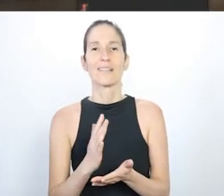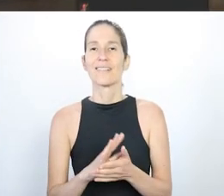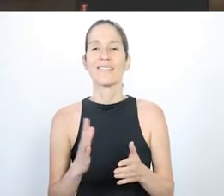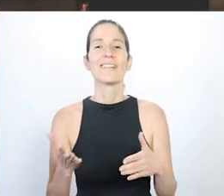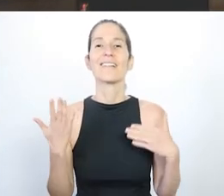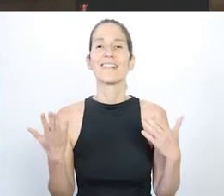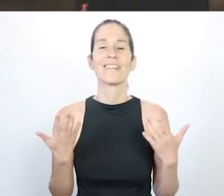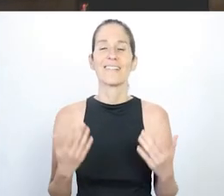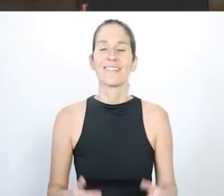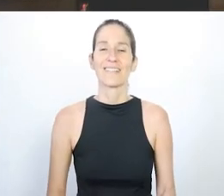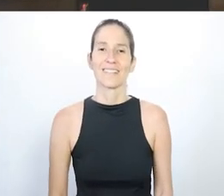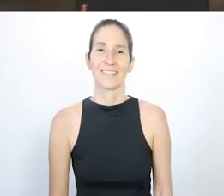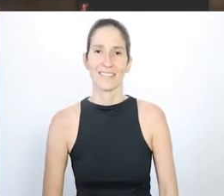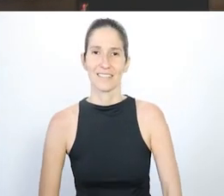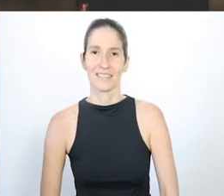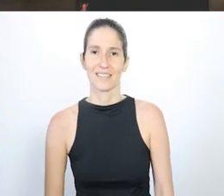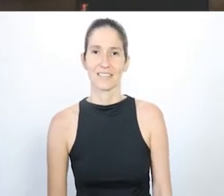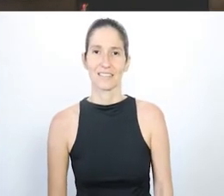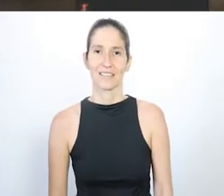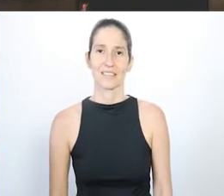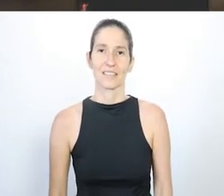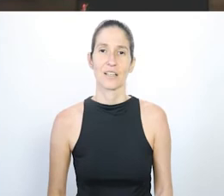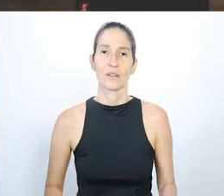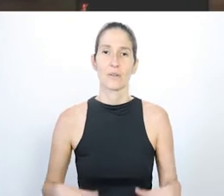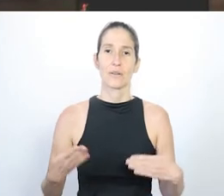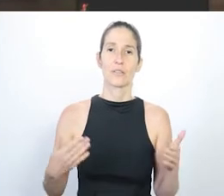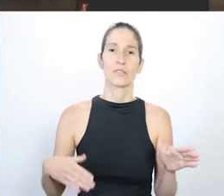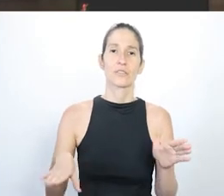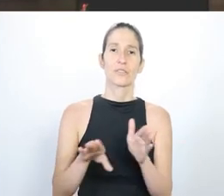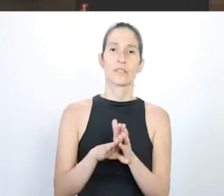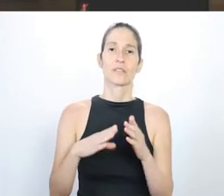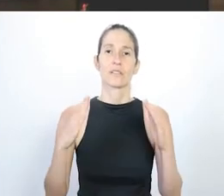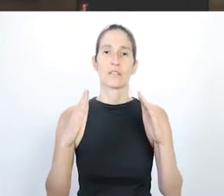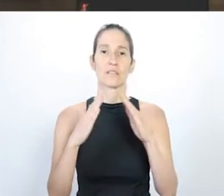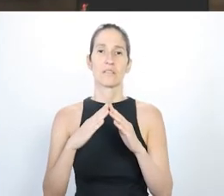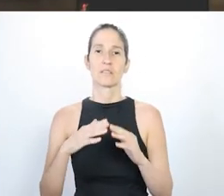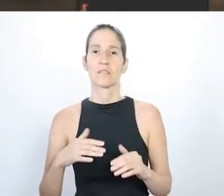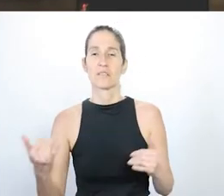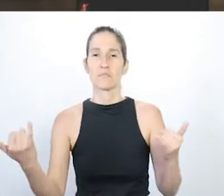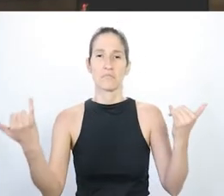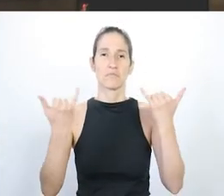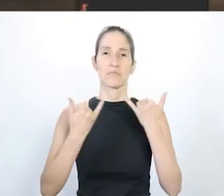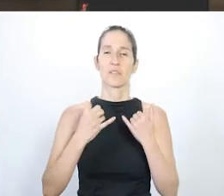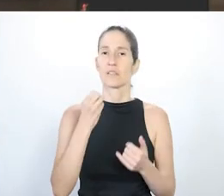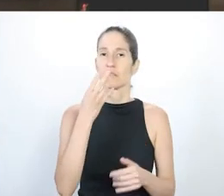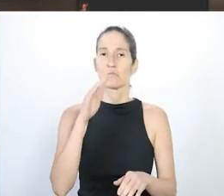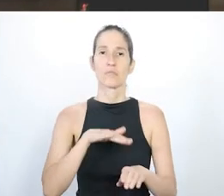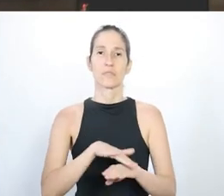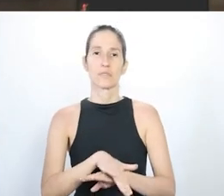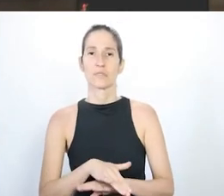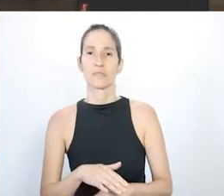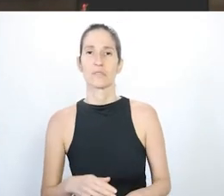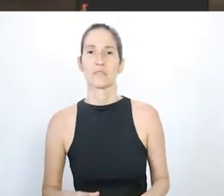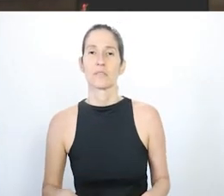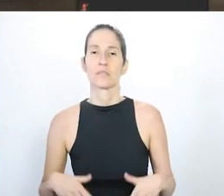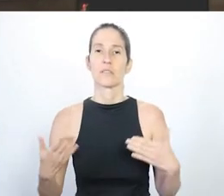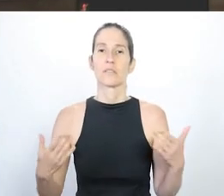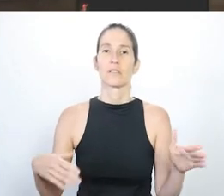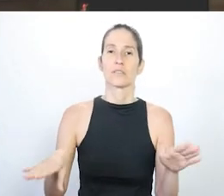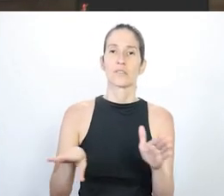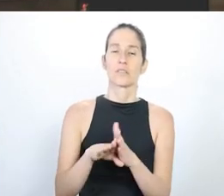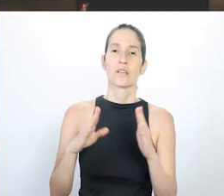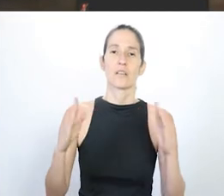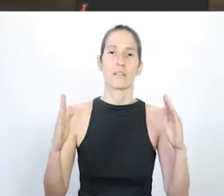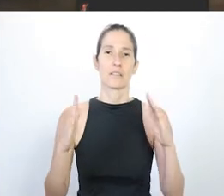Quando eu cheguei nesta casa, nem boa noite me deram. Quando eu cheguei nesta casa, nem